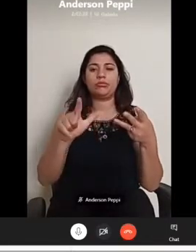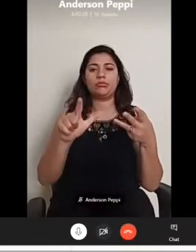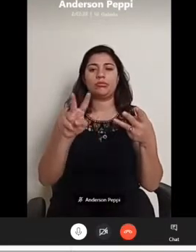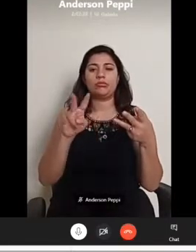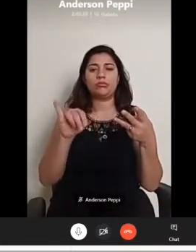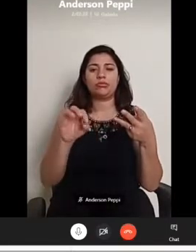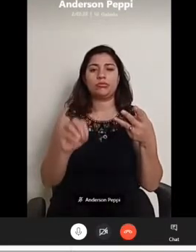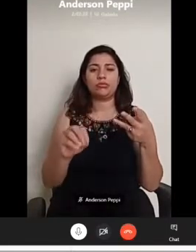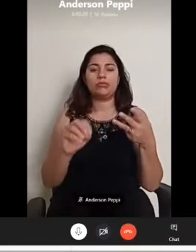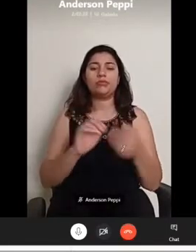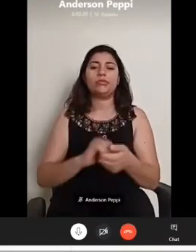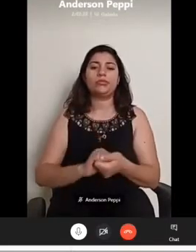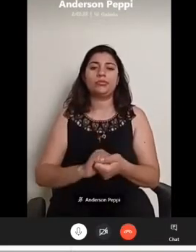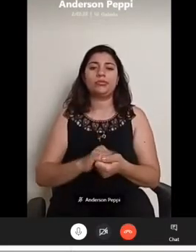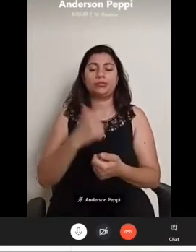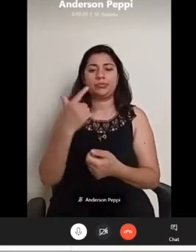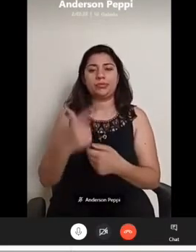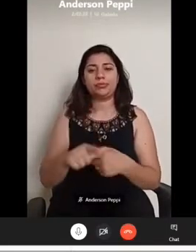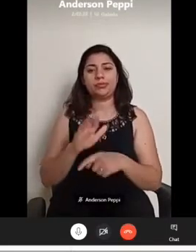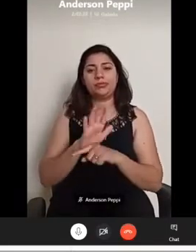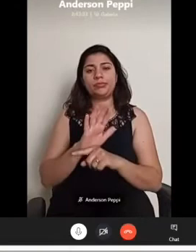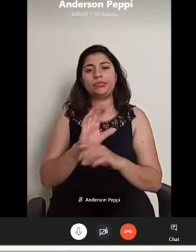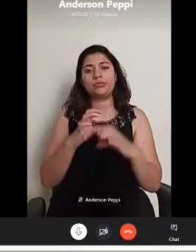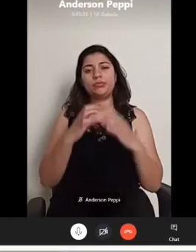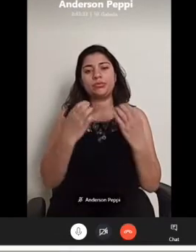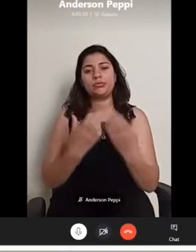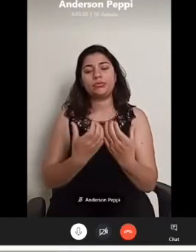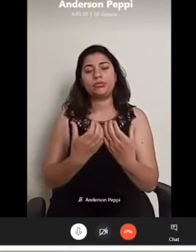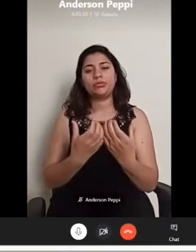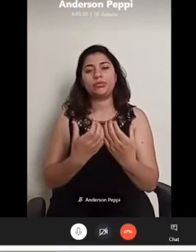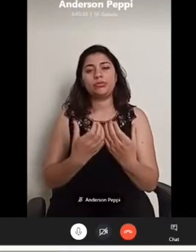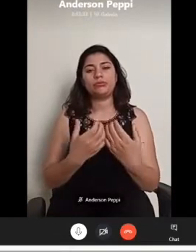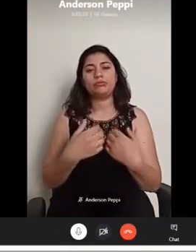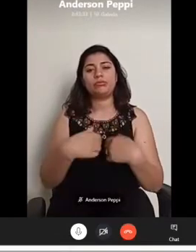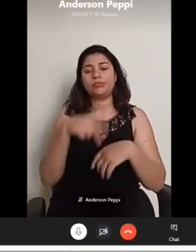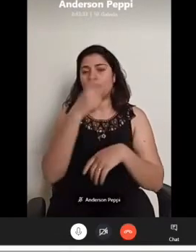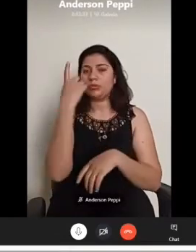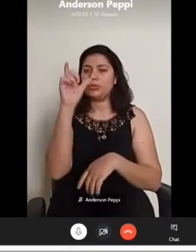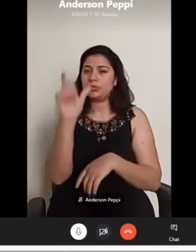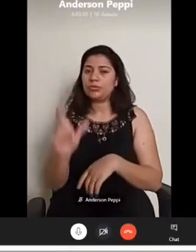Comissão de Defesa do Cidadão e dos Direitos Humanos.